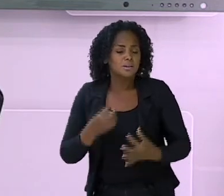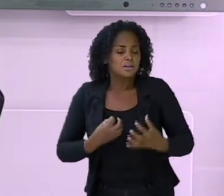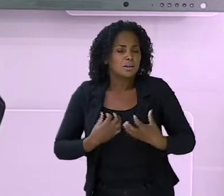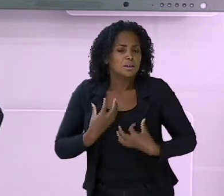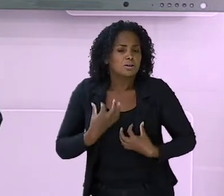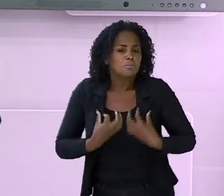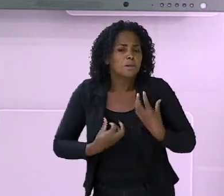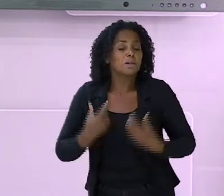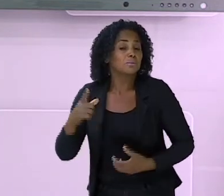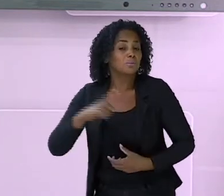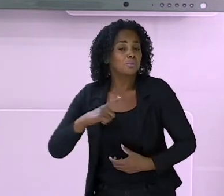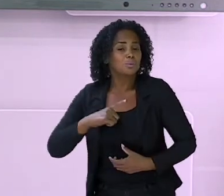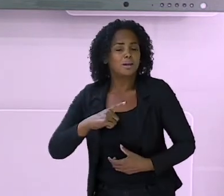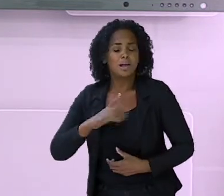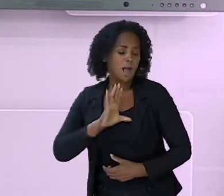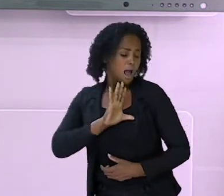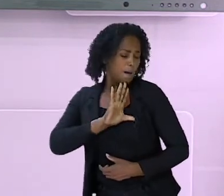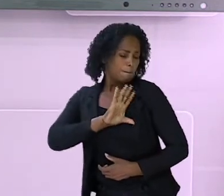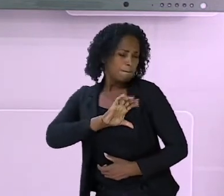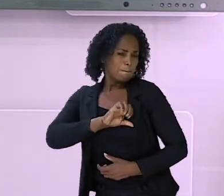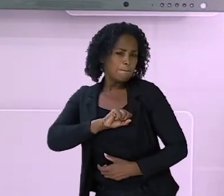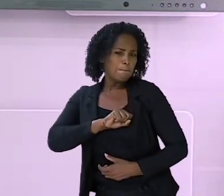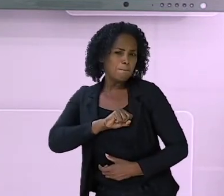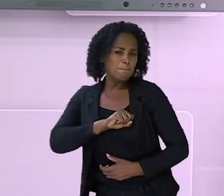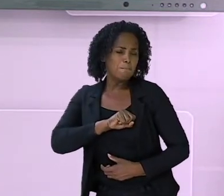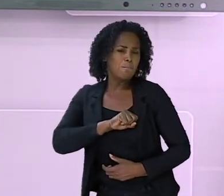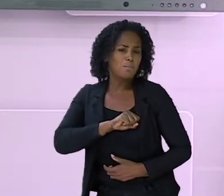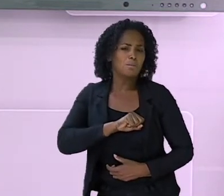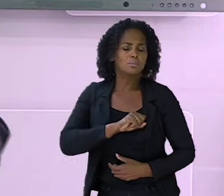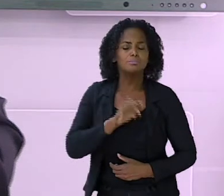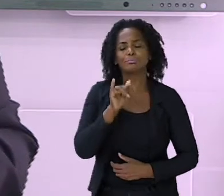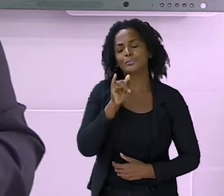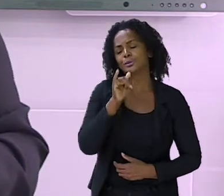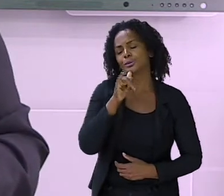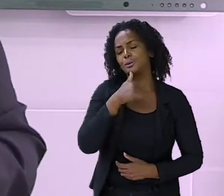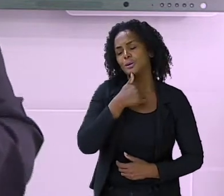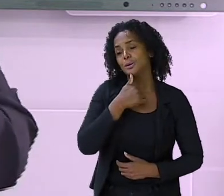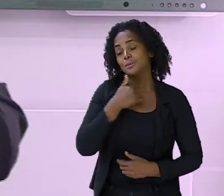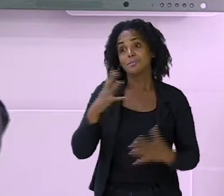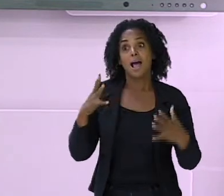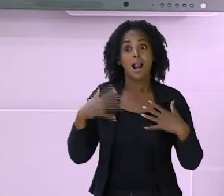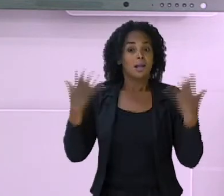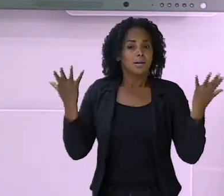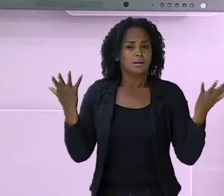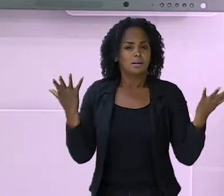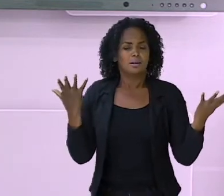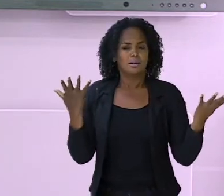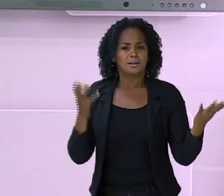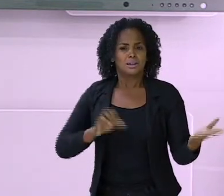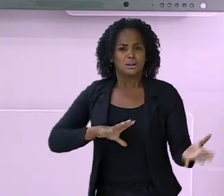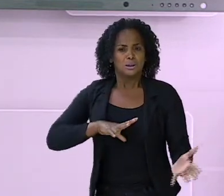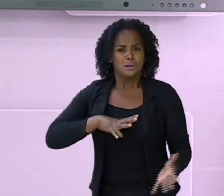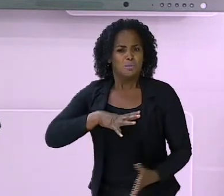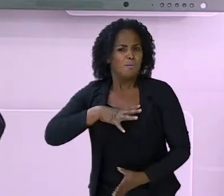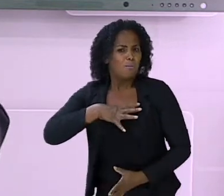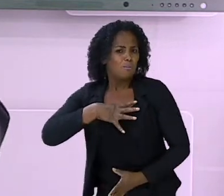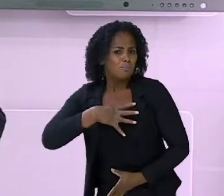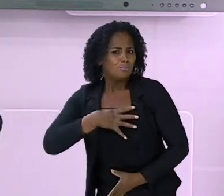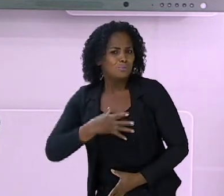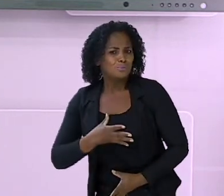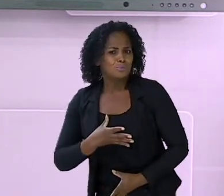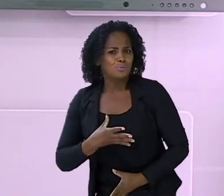amor, ódio, tristeza, alegria. Nós temos aí